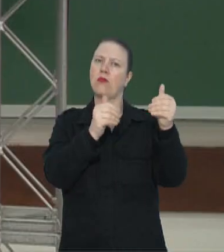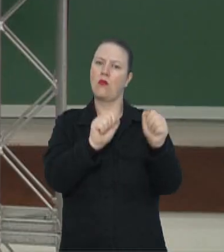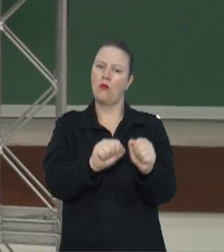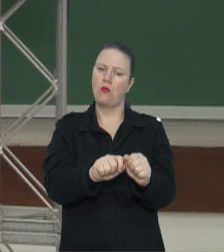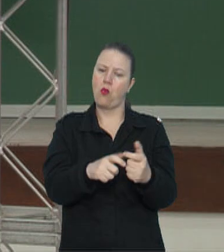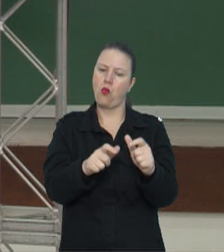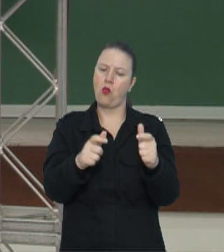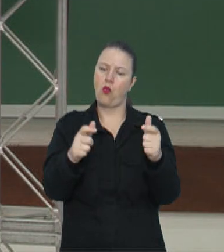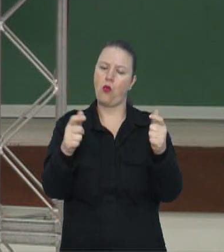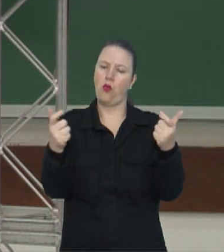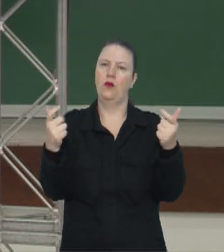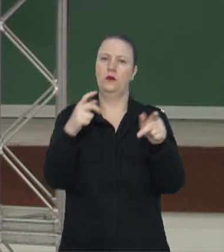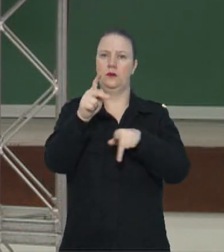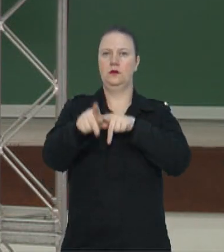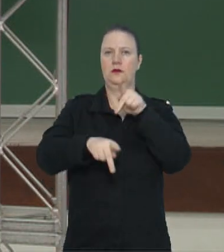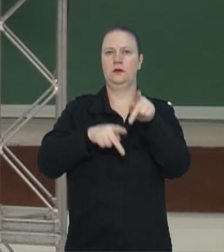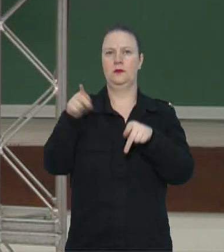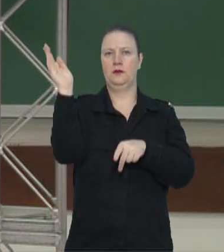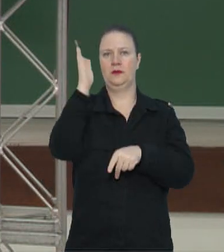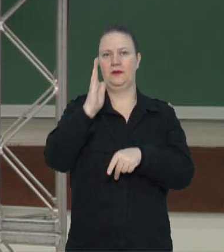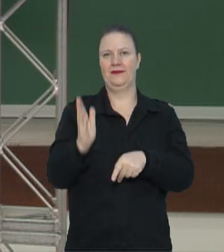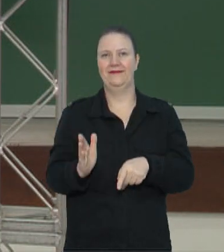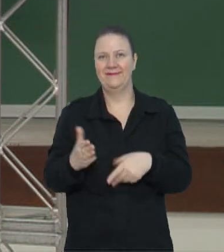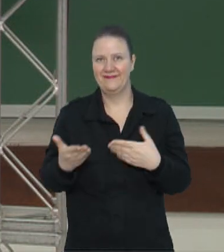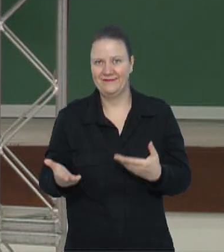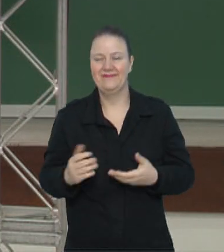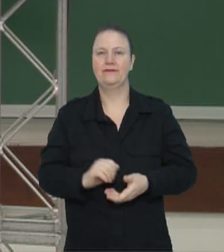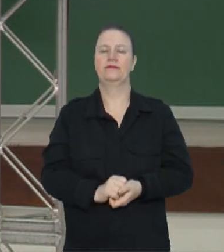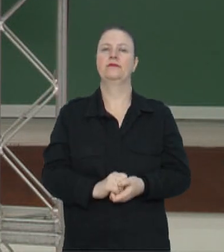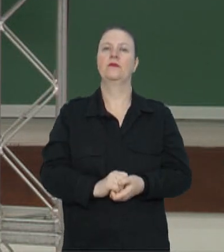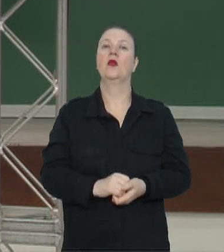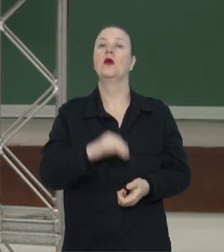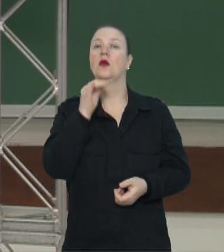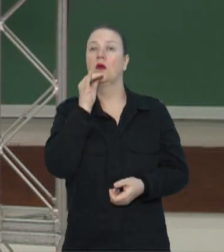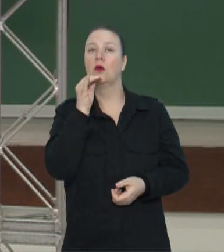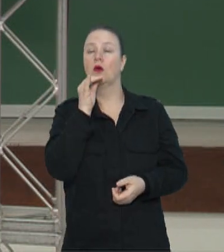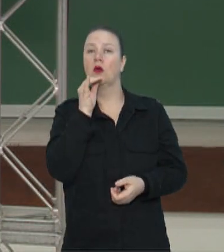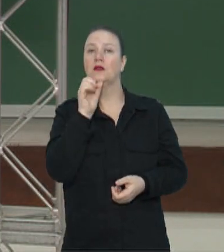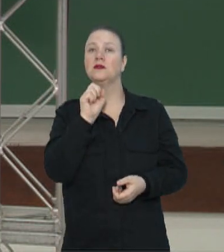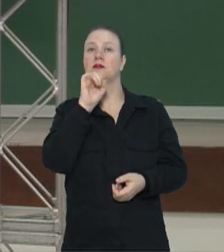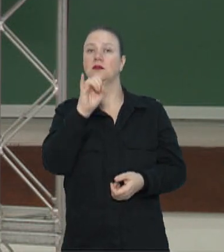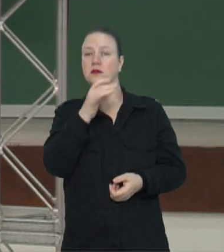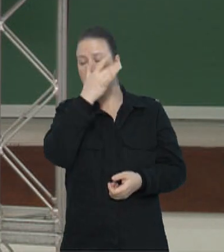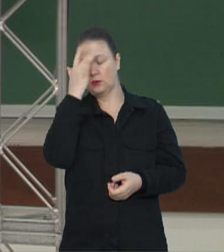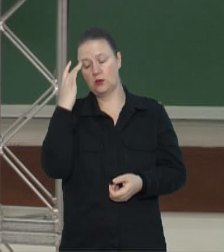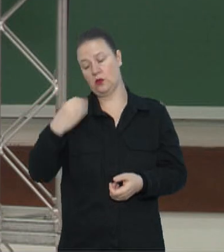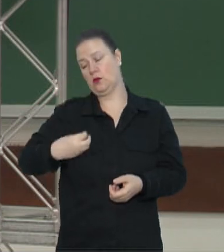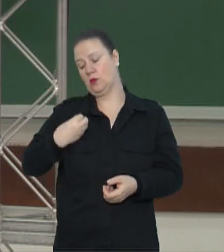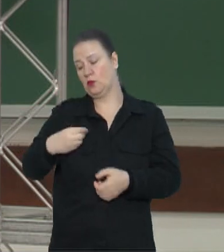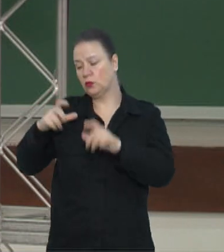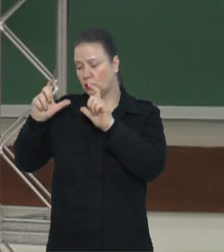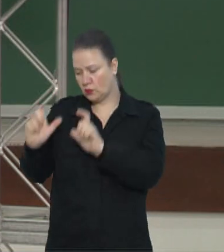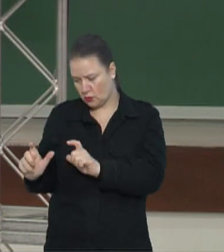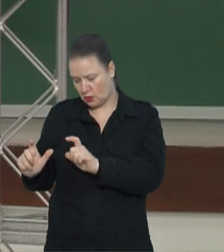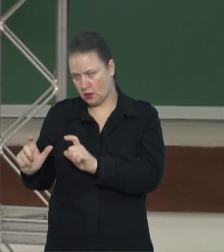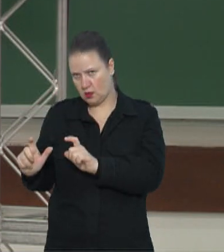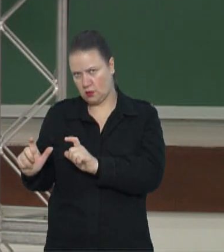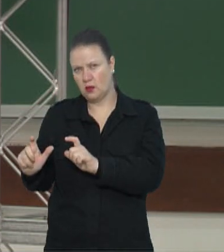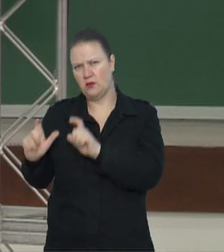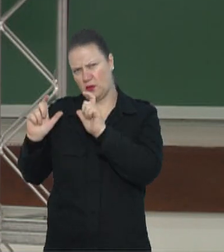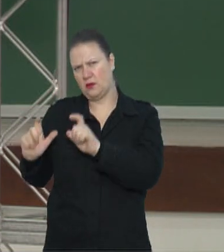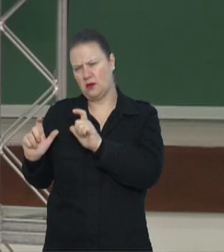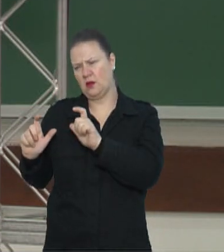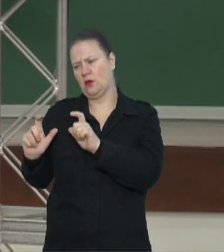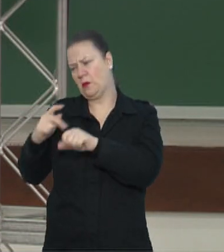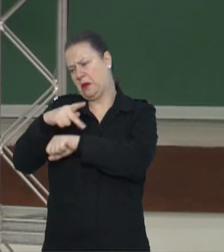pessoa sai de um lugar e vai para outro, lembra que a gente falou das migrações? Ela não chega lá e esqueceu tudo que ela tinha vivido no